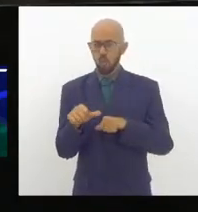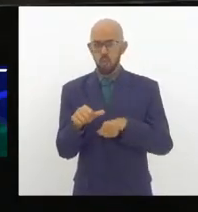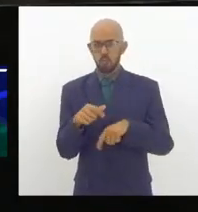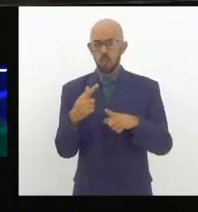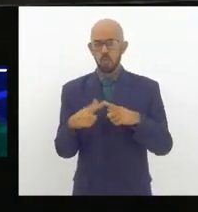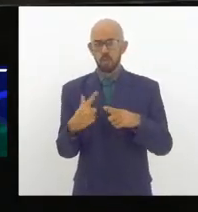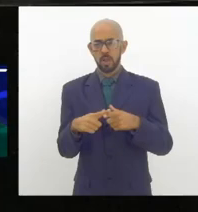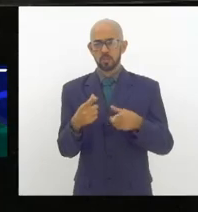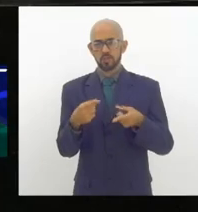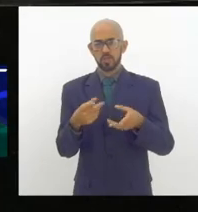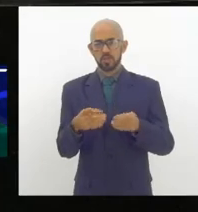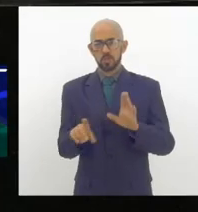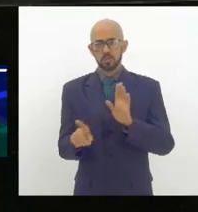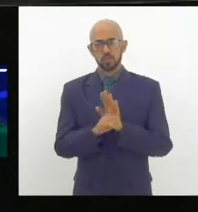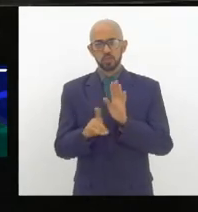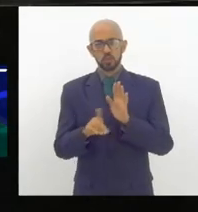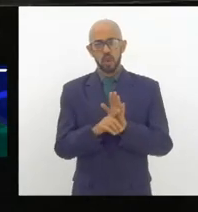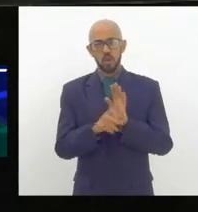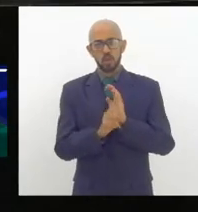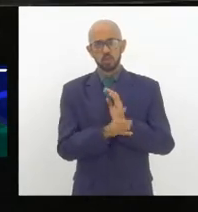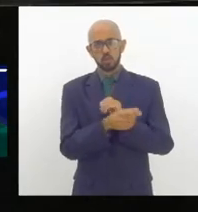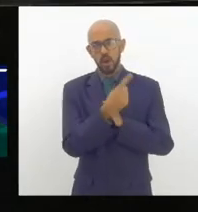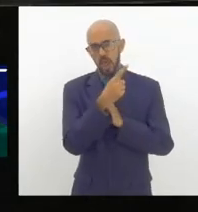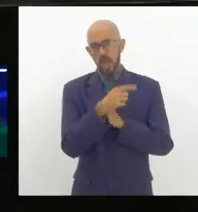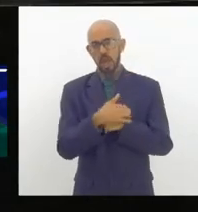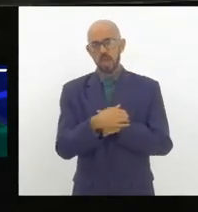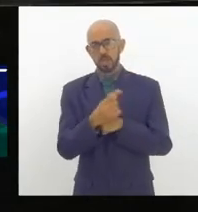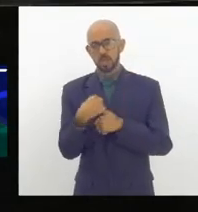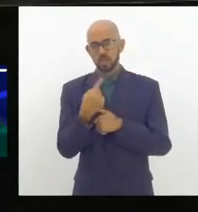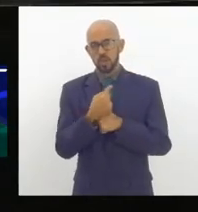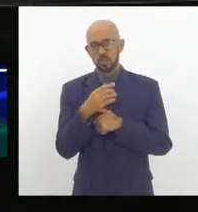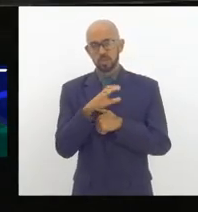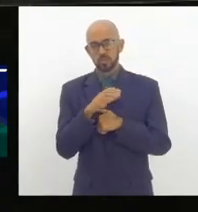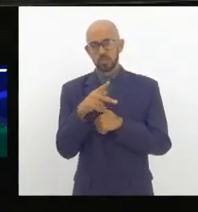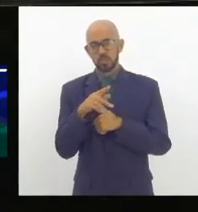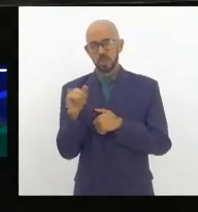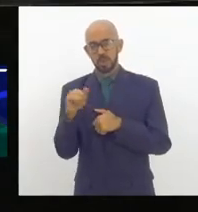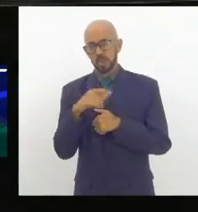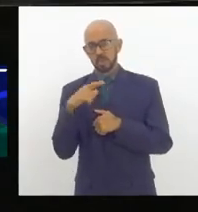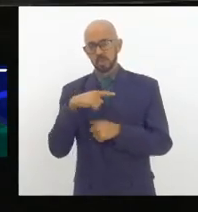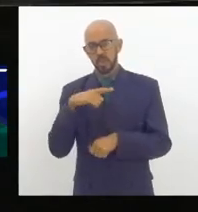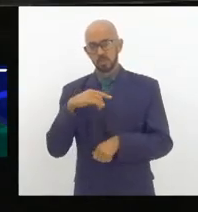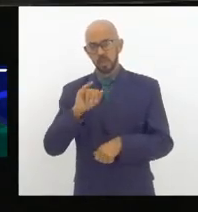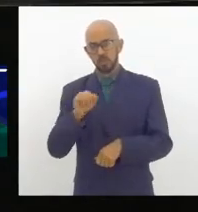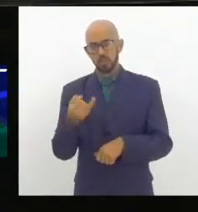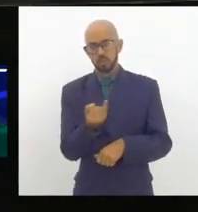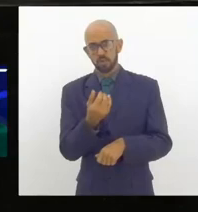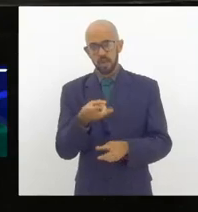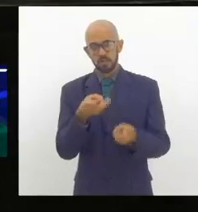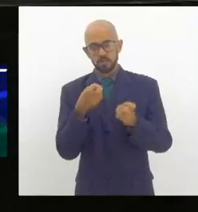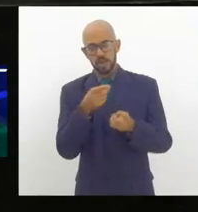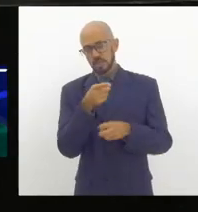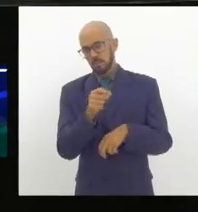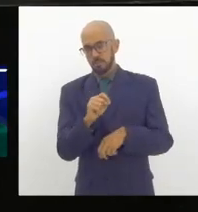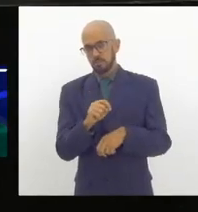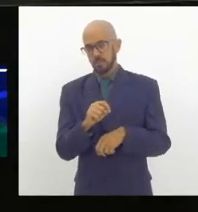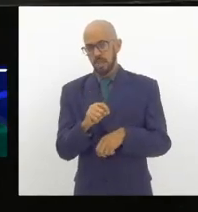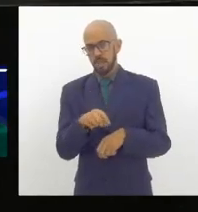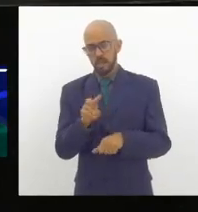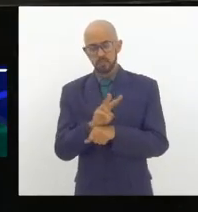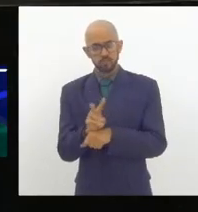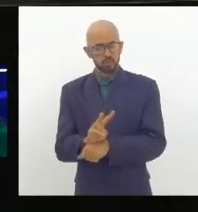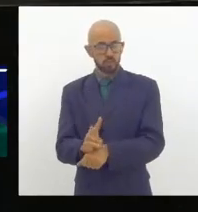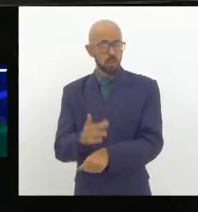narcotráfico está nessas Estações Ferroviária E nós enquanto menos e tivemos oportunidade de constatar isso nas